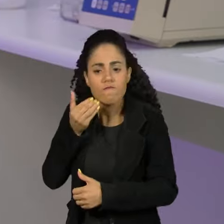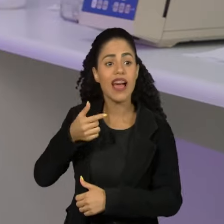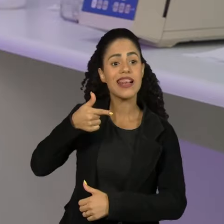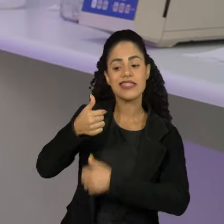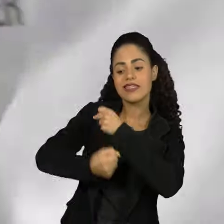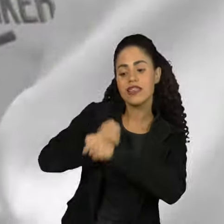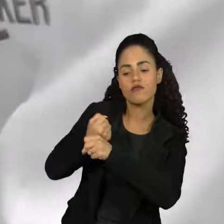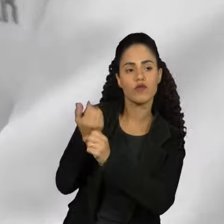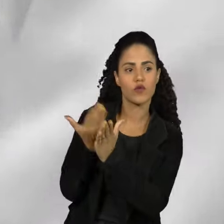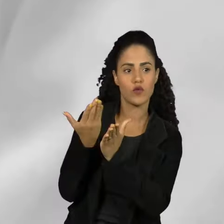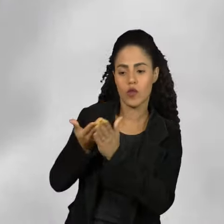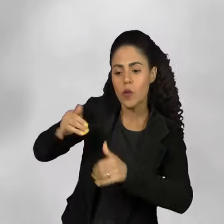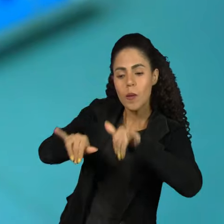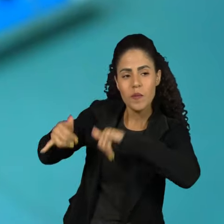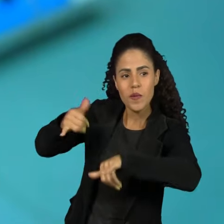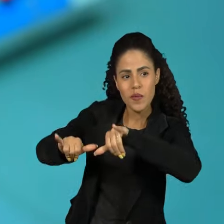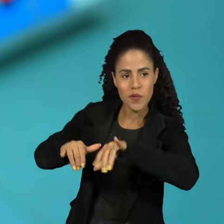nesse laboratório.